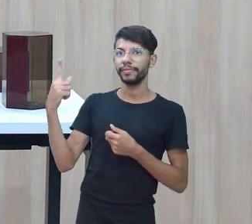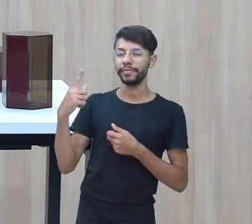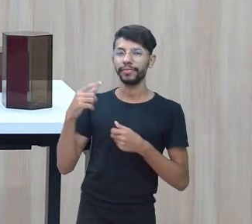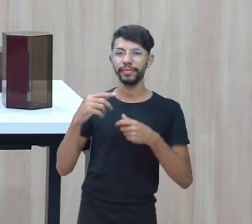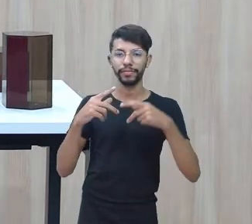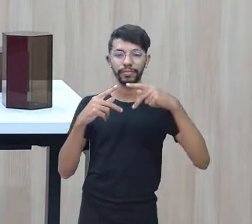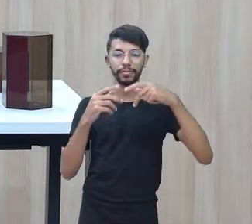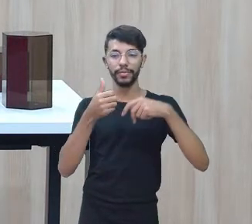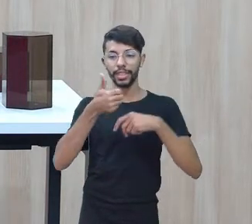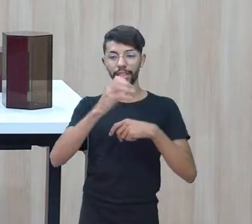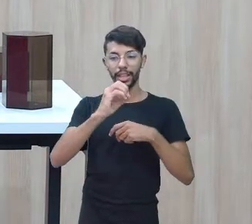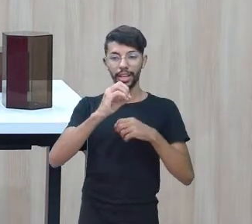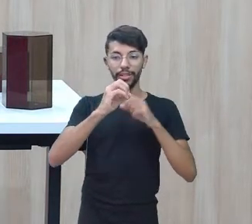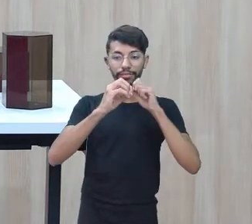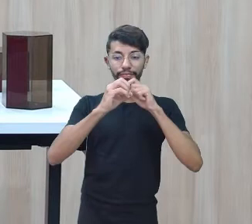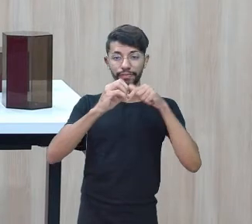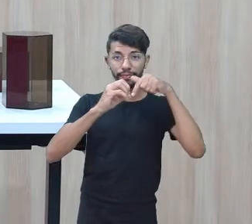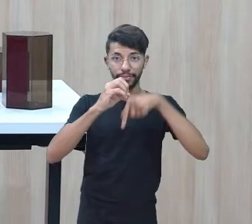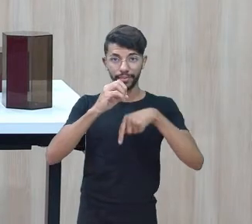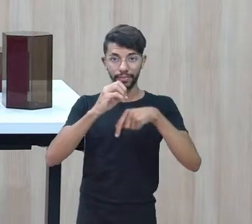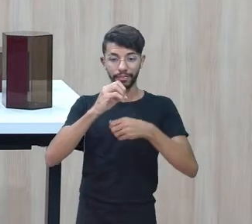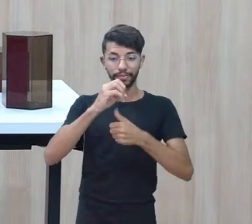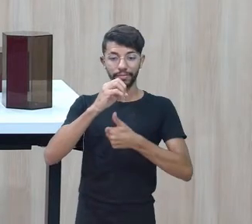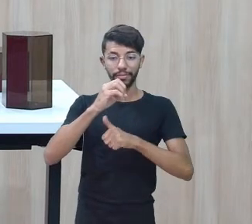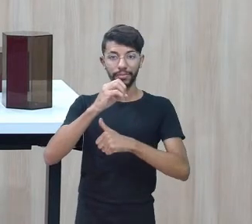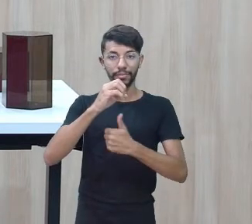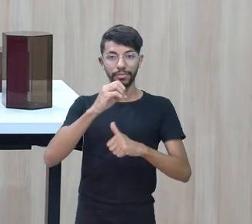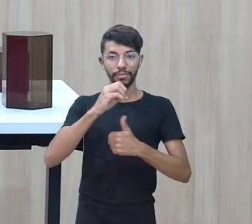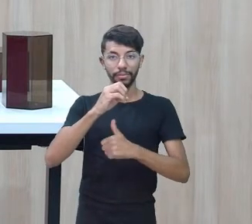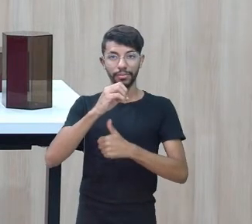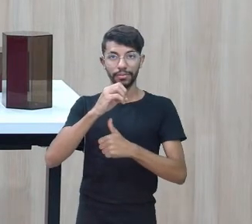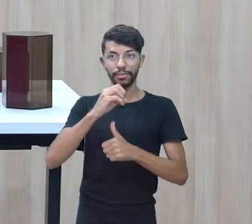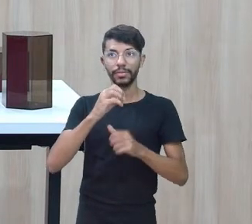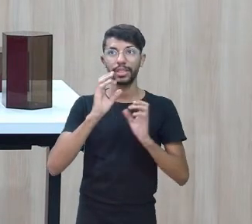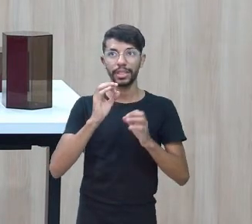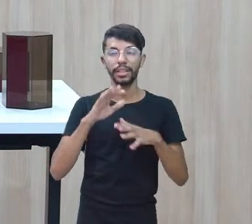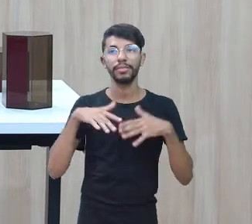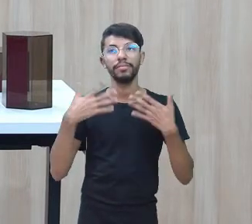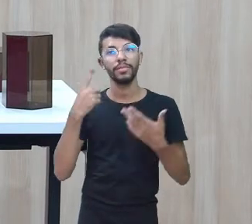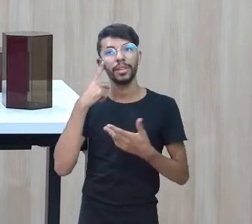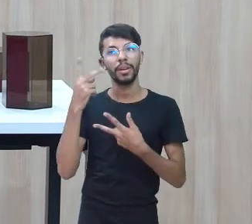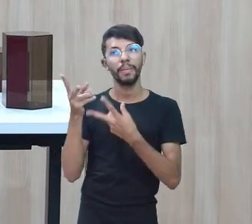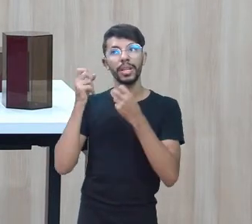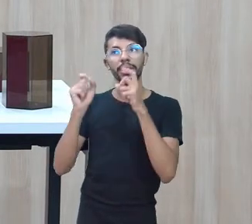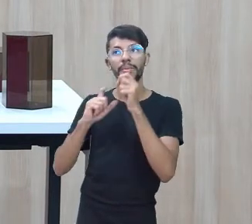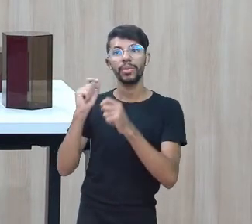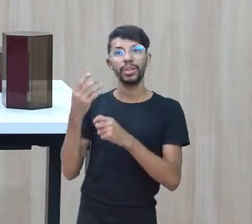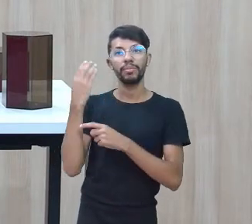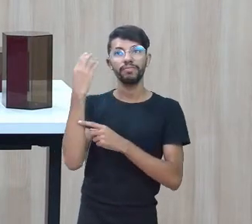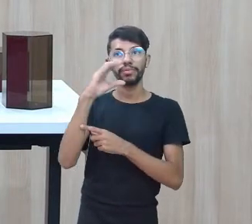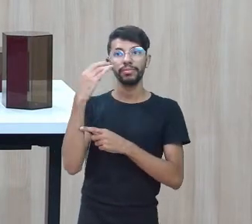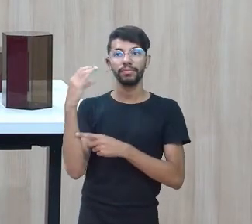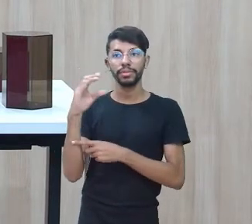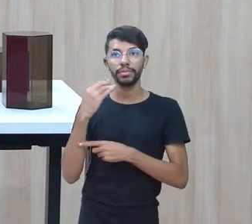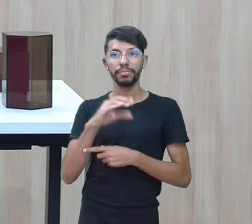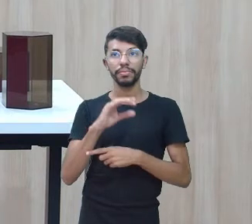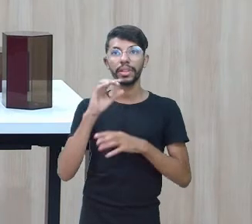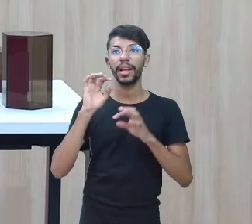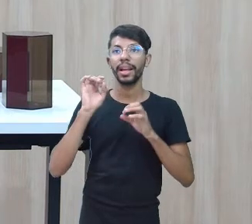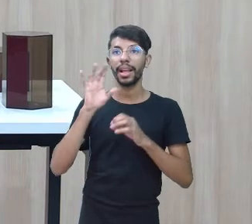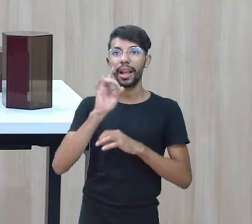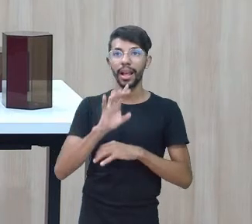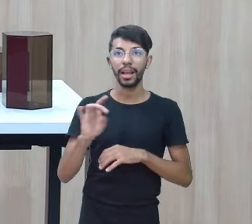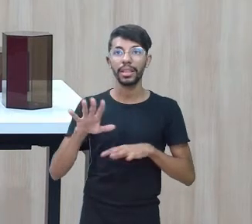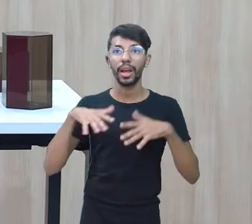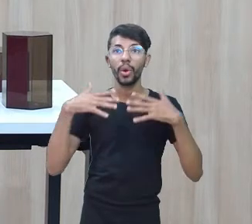do 10, ó, embaixo do 10, a gente tem o 11. Então, percebe que eu estou colocando para cada ladinho do 10,